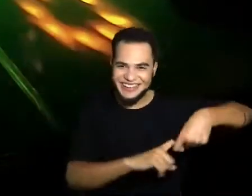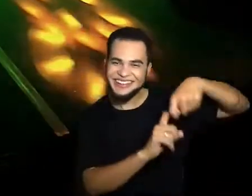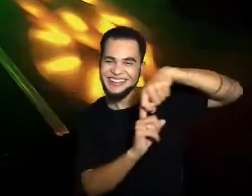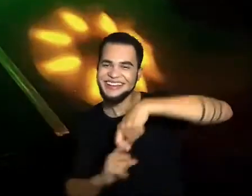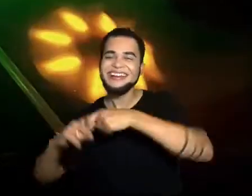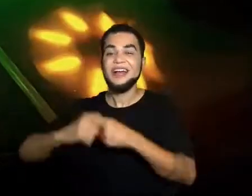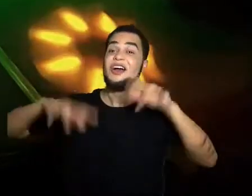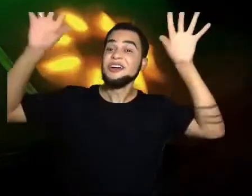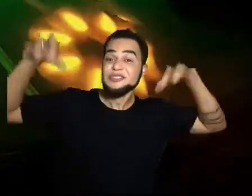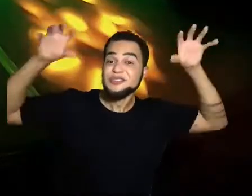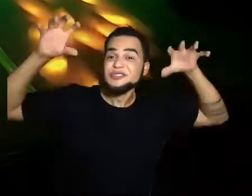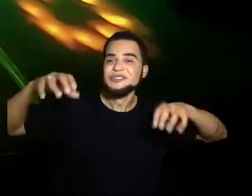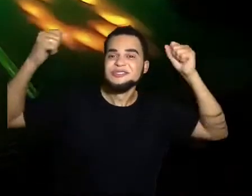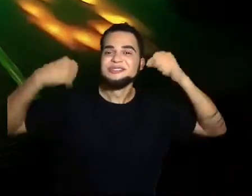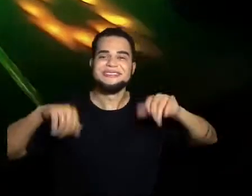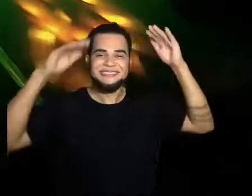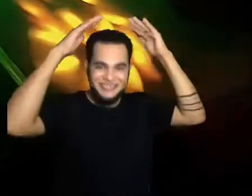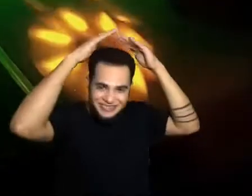vir.